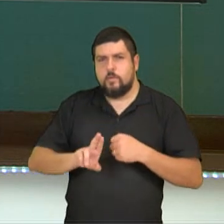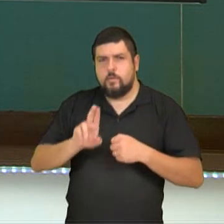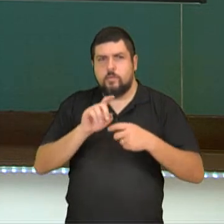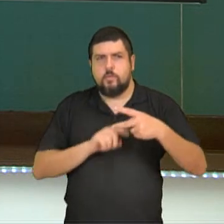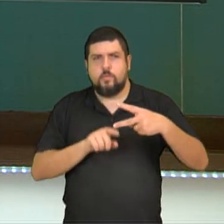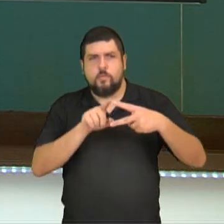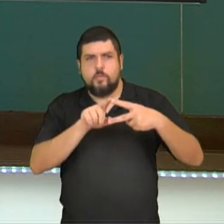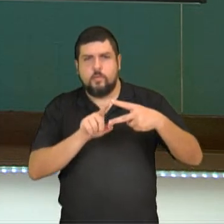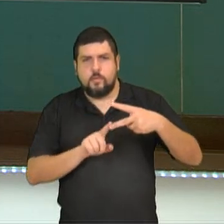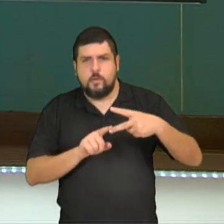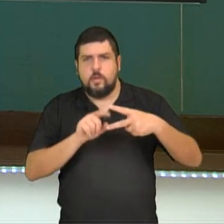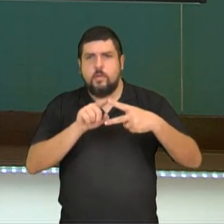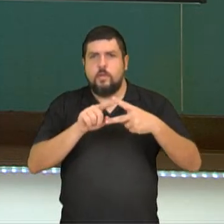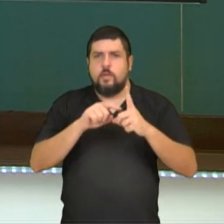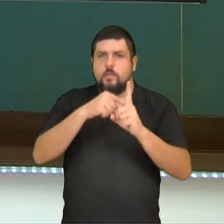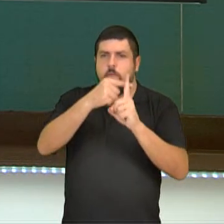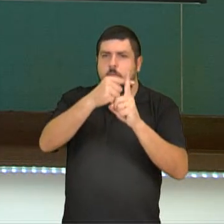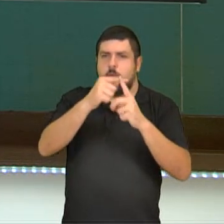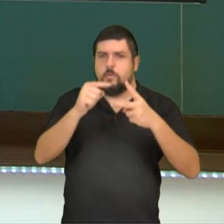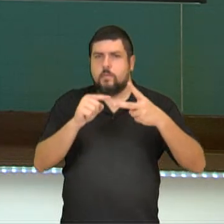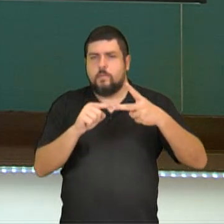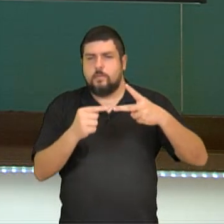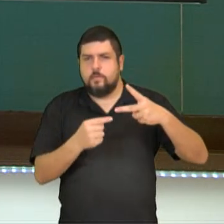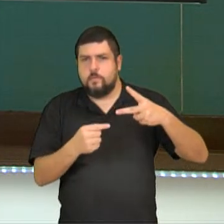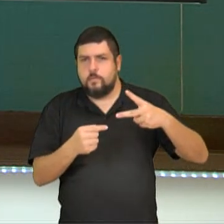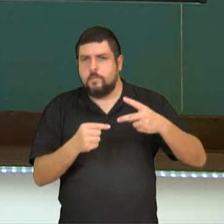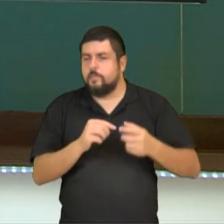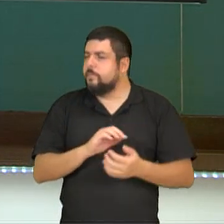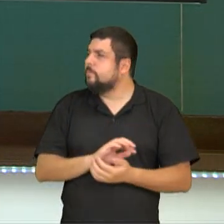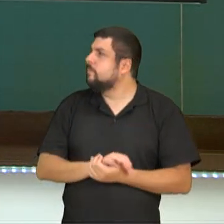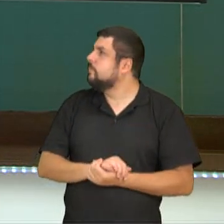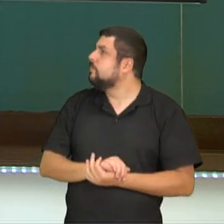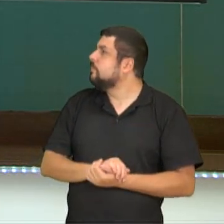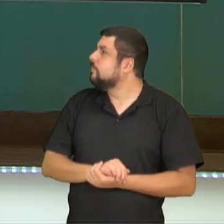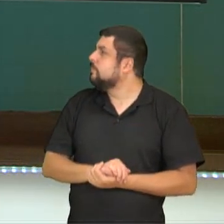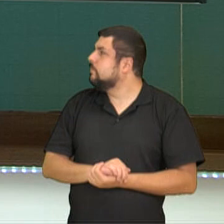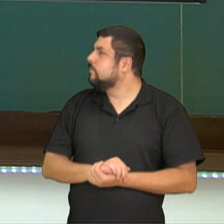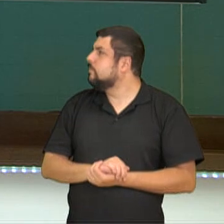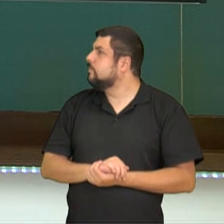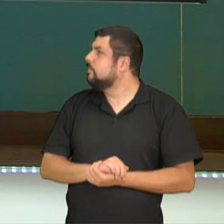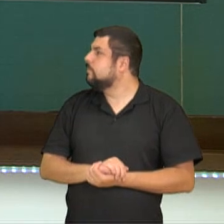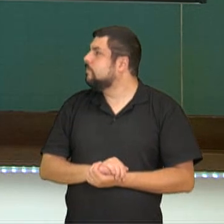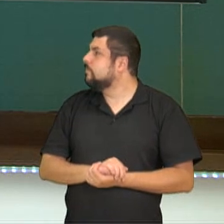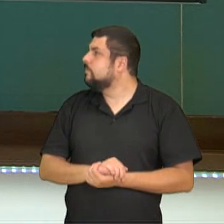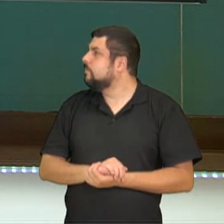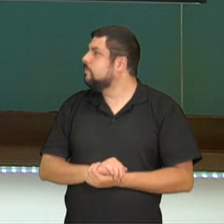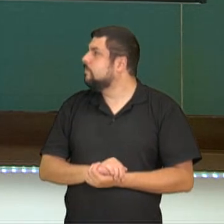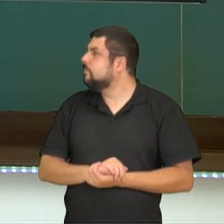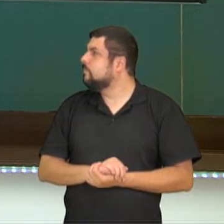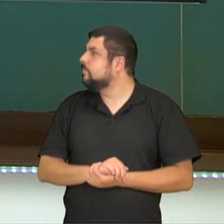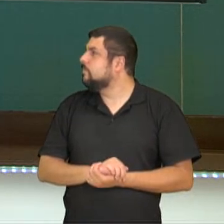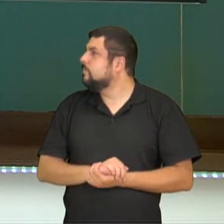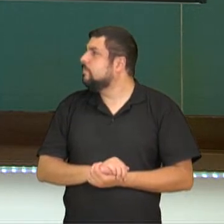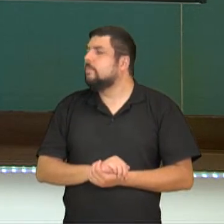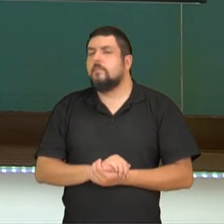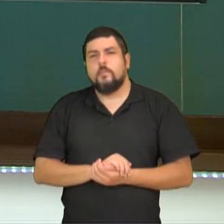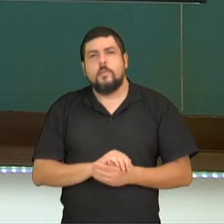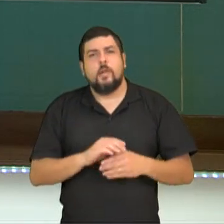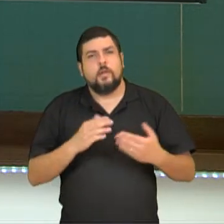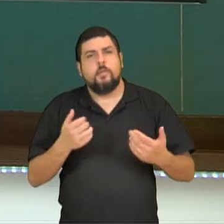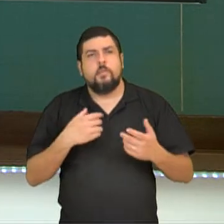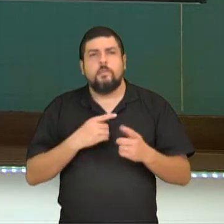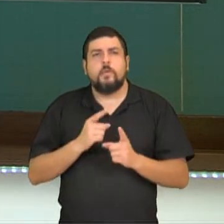né? Menos 2 menos 4 é menos 6. Menos 6 divididos por 2 é menos 3. Então, encontramos ali